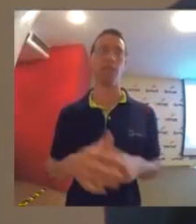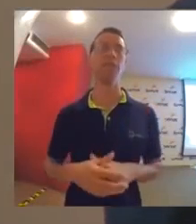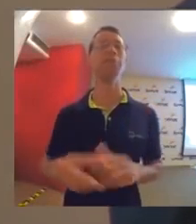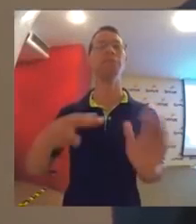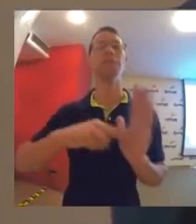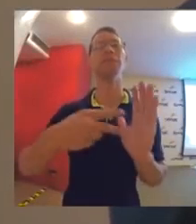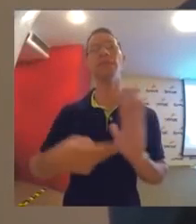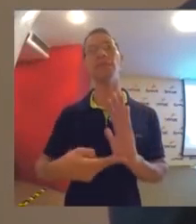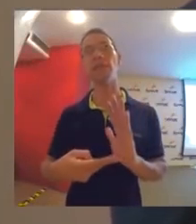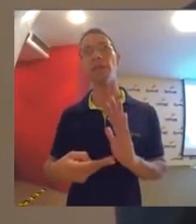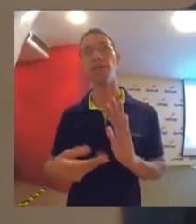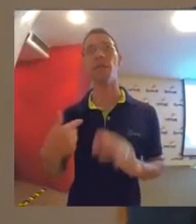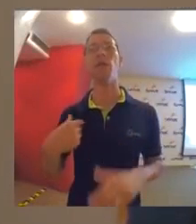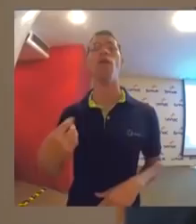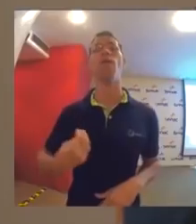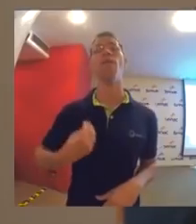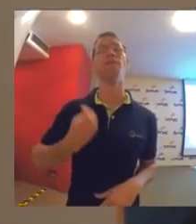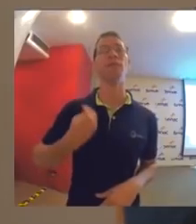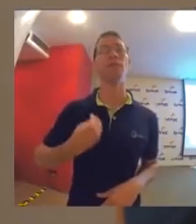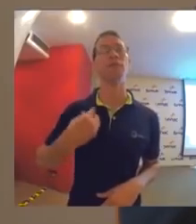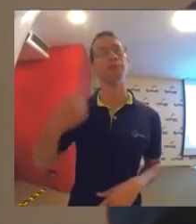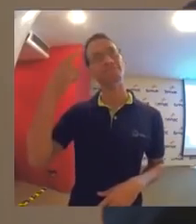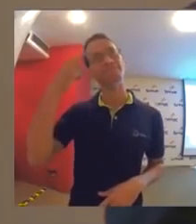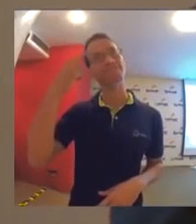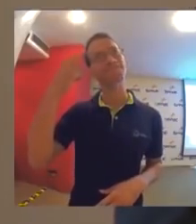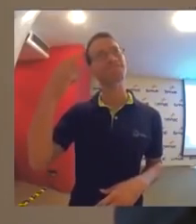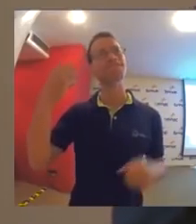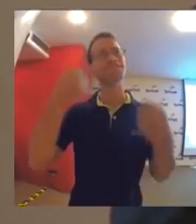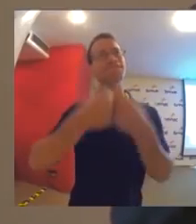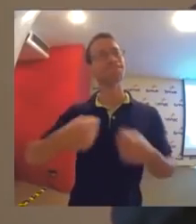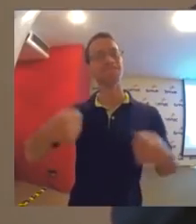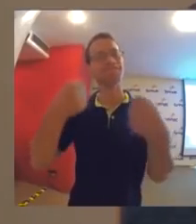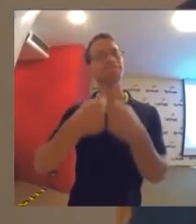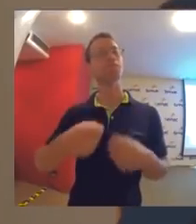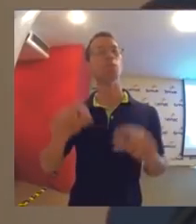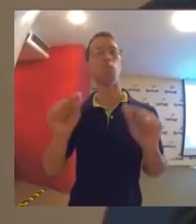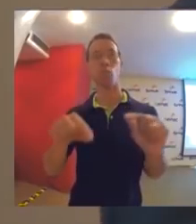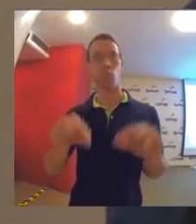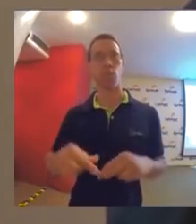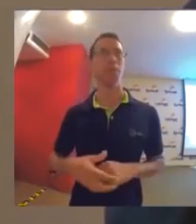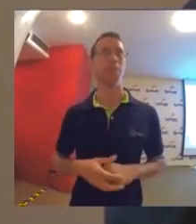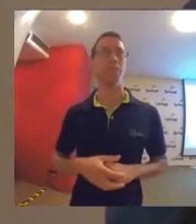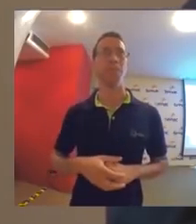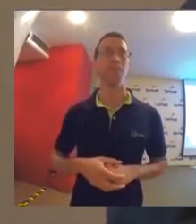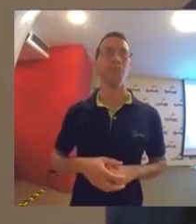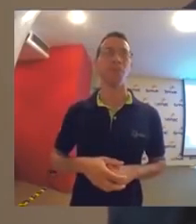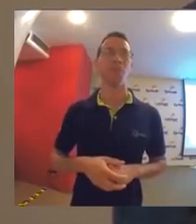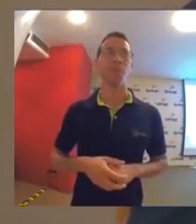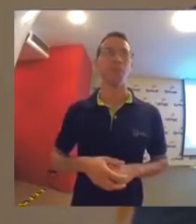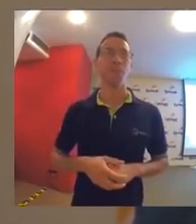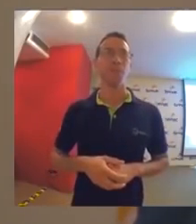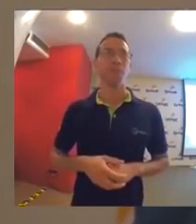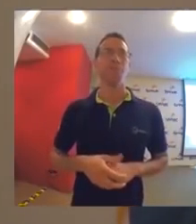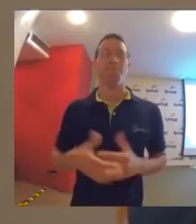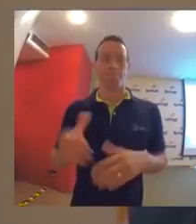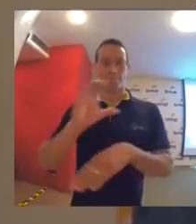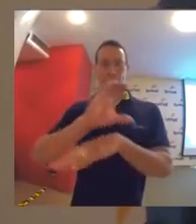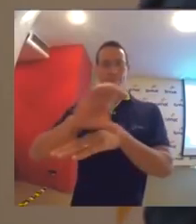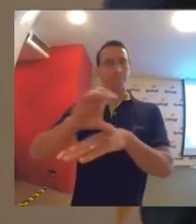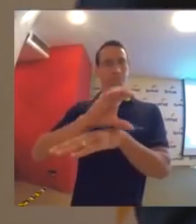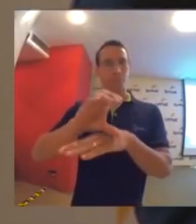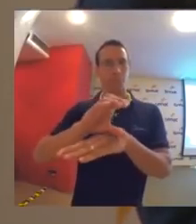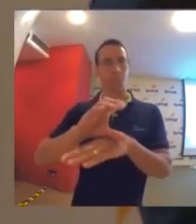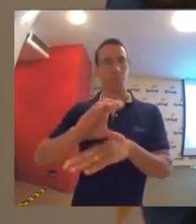Que eu vivia num dilema imenso. Reparai, a Constituição